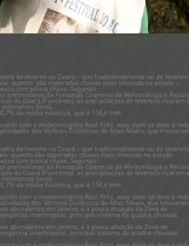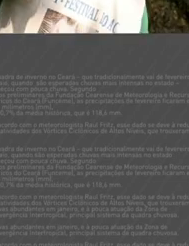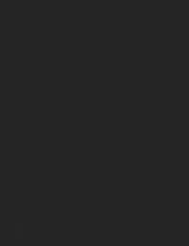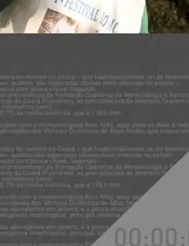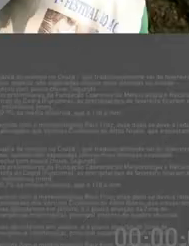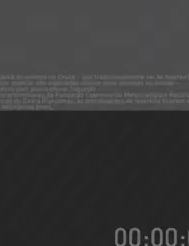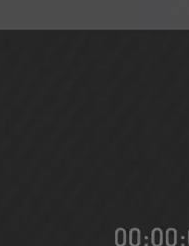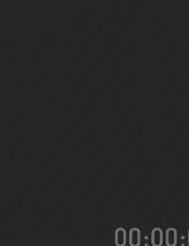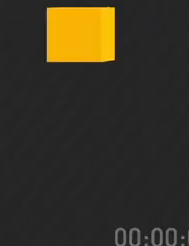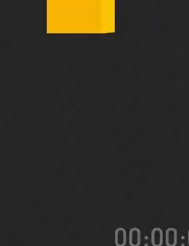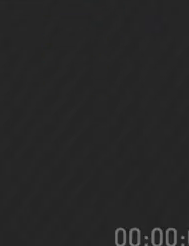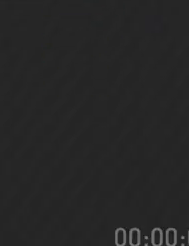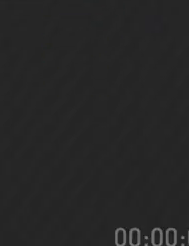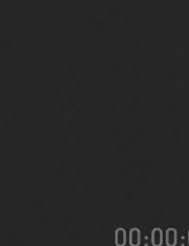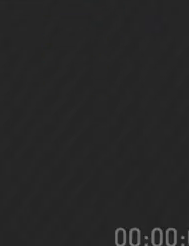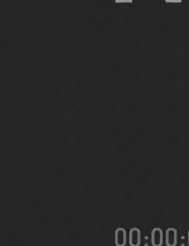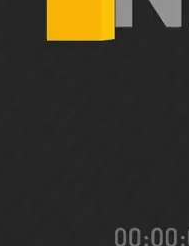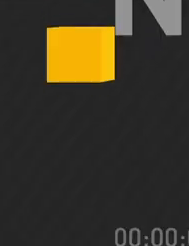ae